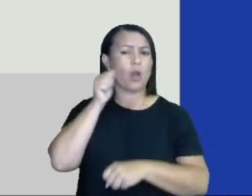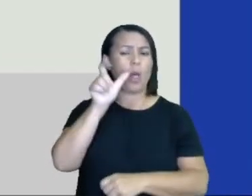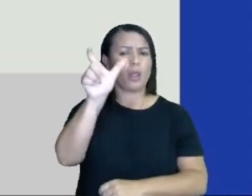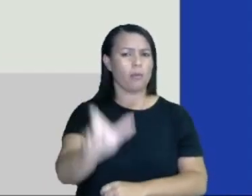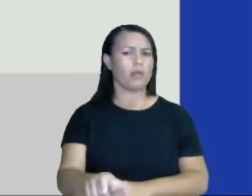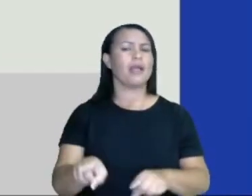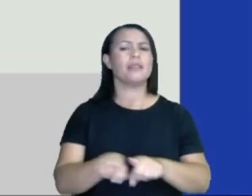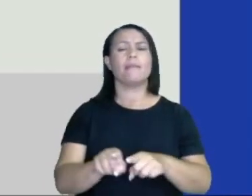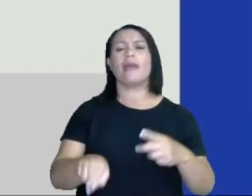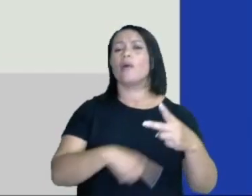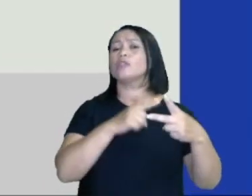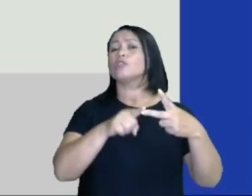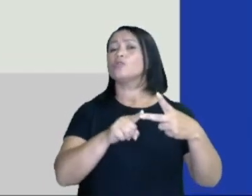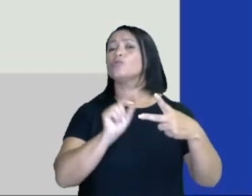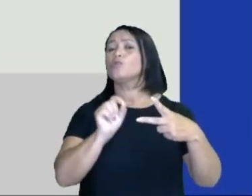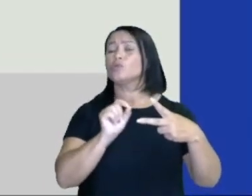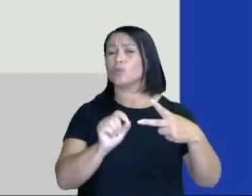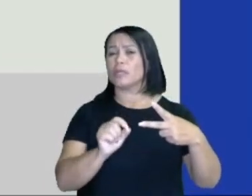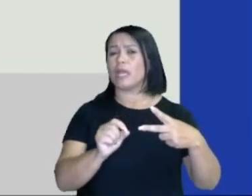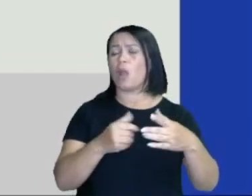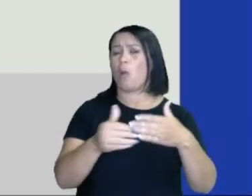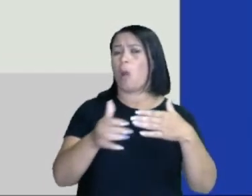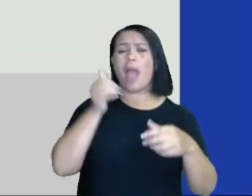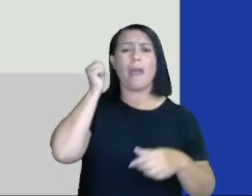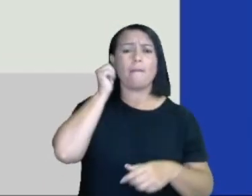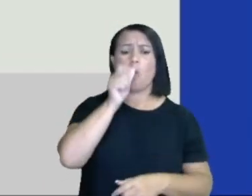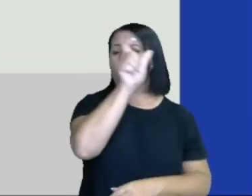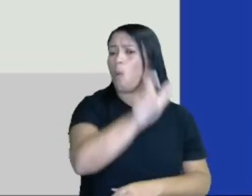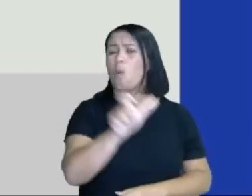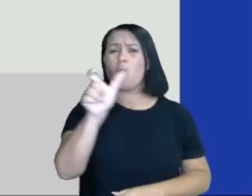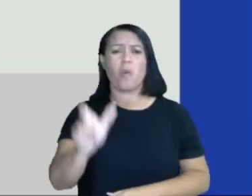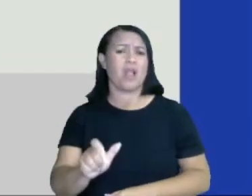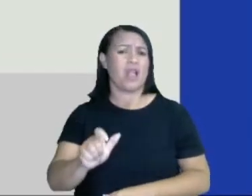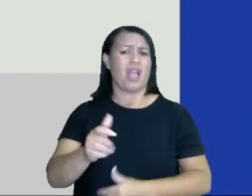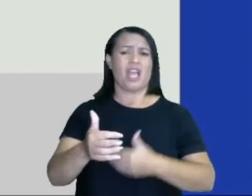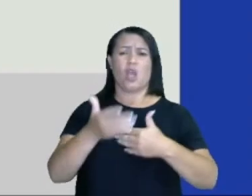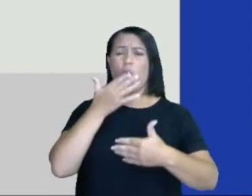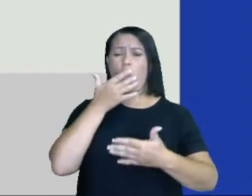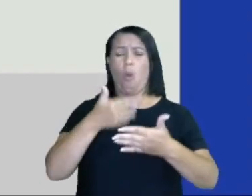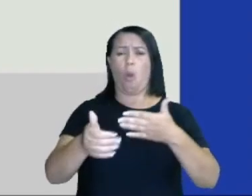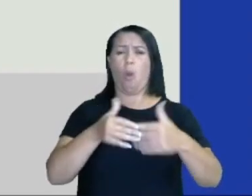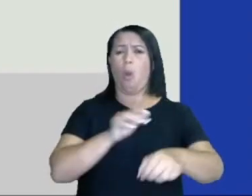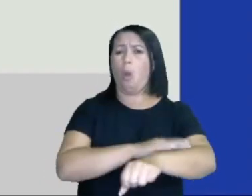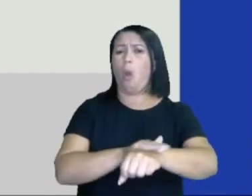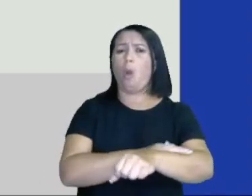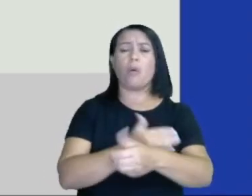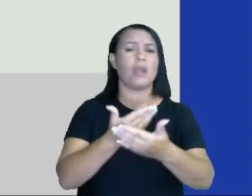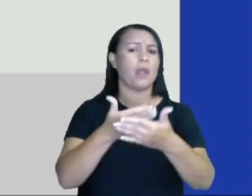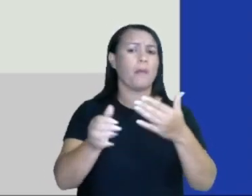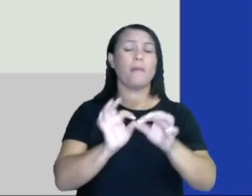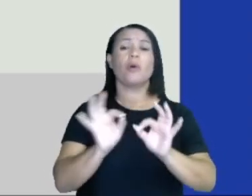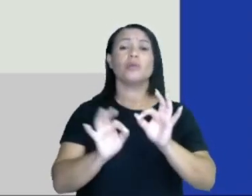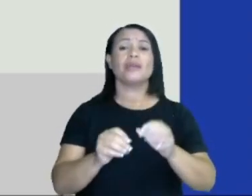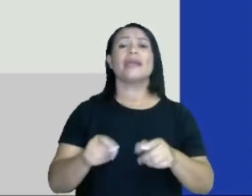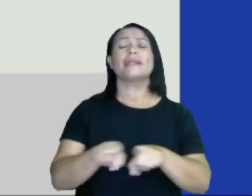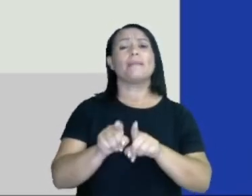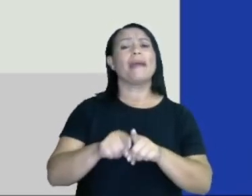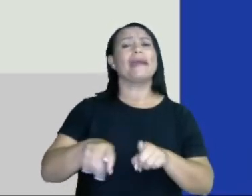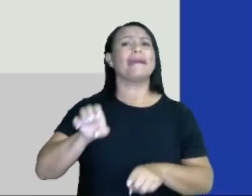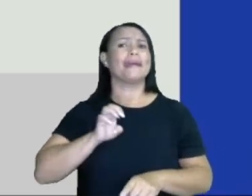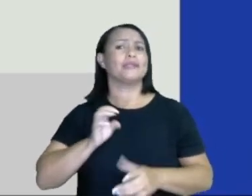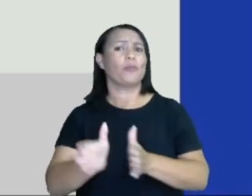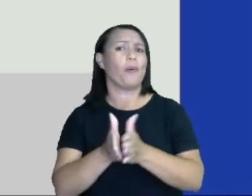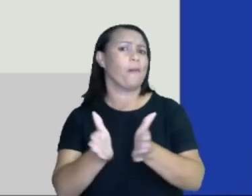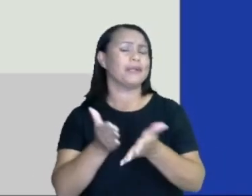2. Toda mulher, independente de classe, raça, etnia, orientação sexual, renda e nível